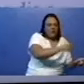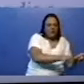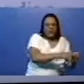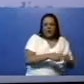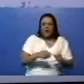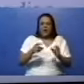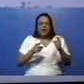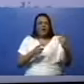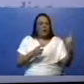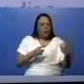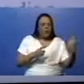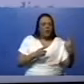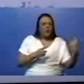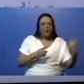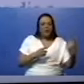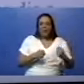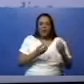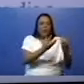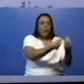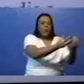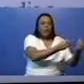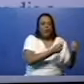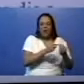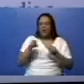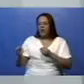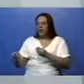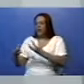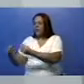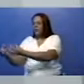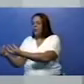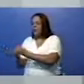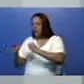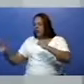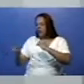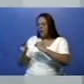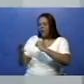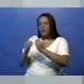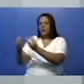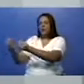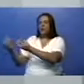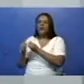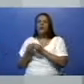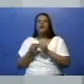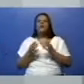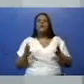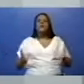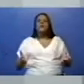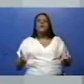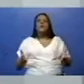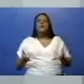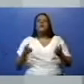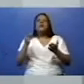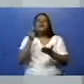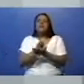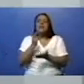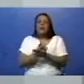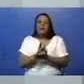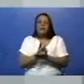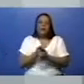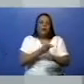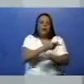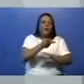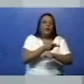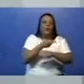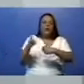Viram como é fácil? Então, concluindo a aula de hoje, olha, sempre, eu tenho que, achar o sujeito predicado, eu tenho que, primeiro, achar o verbo e